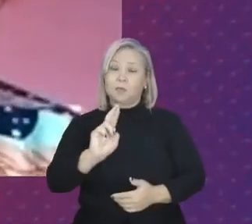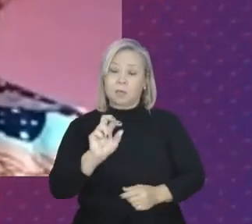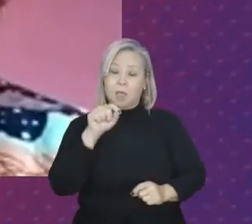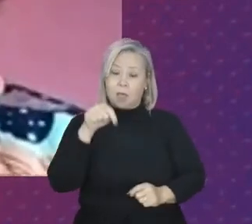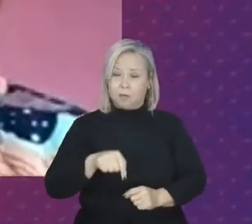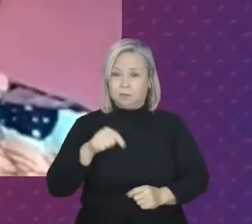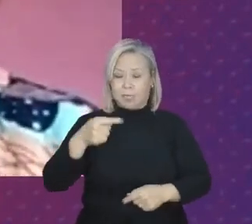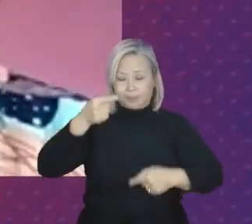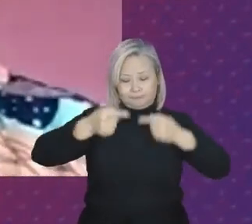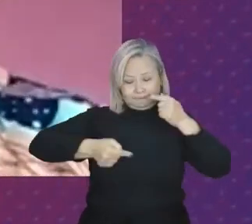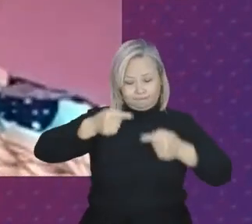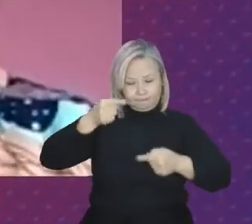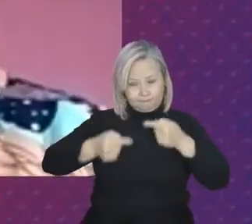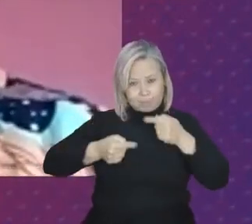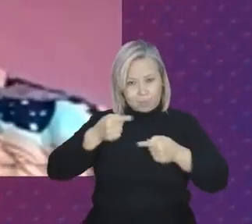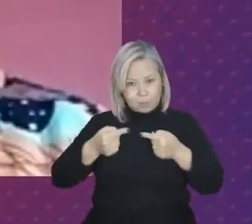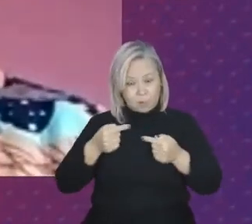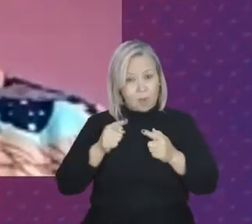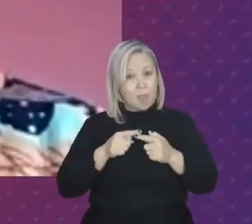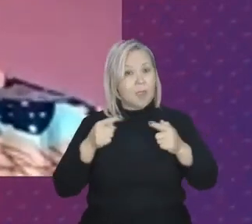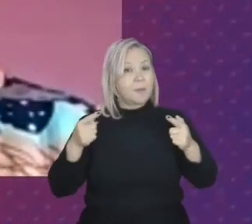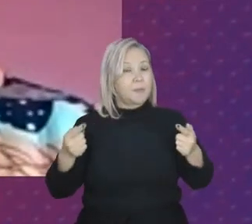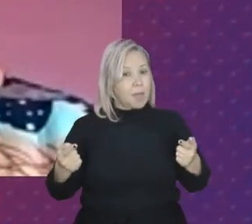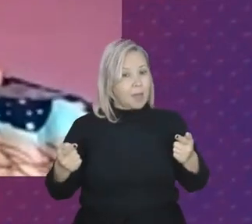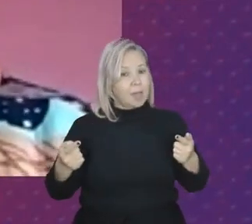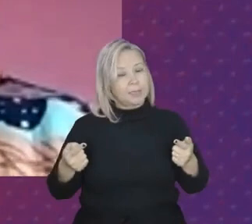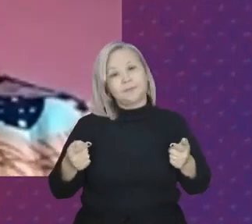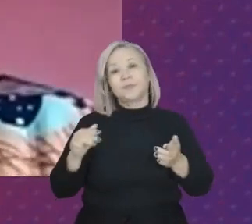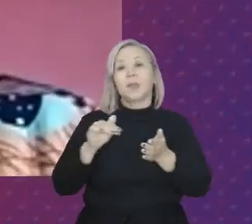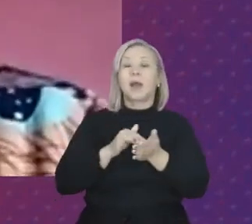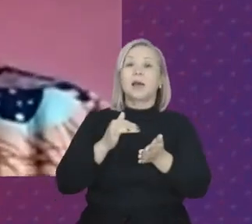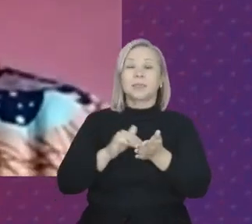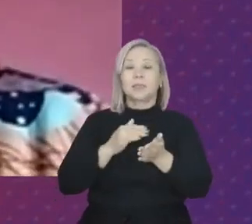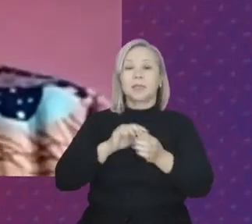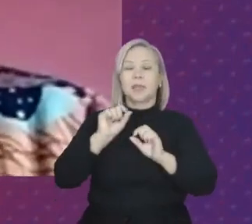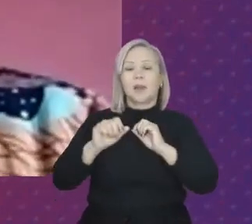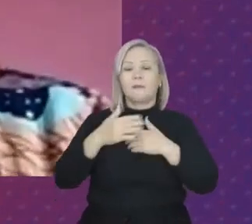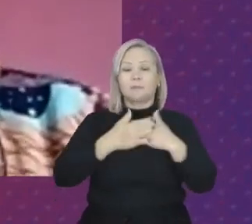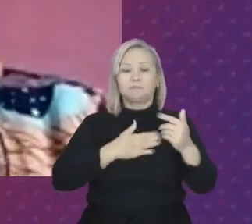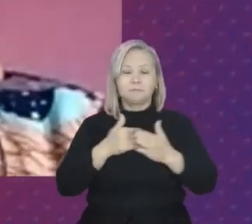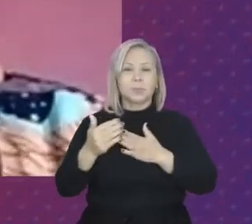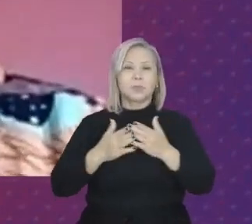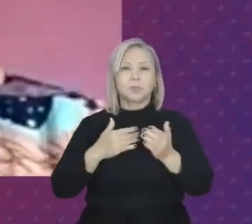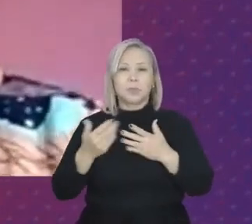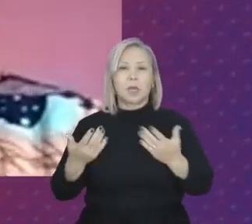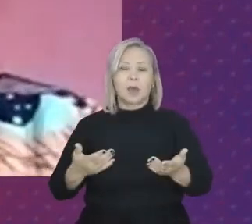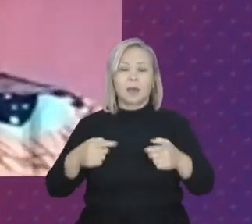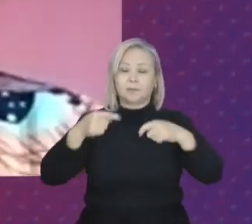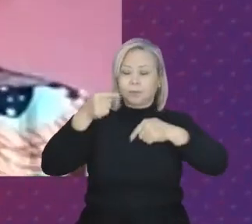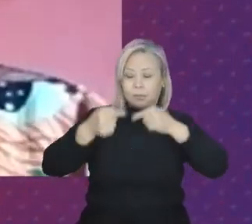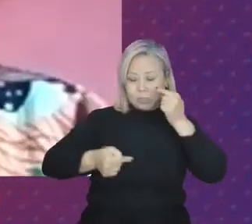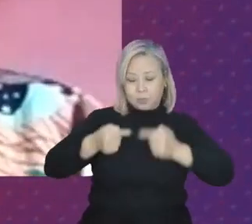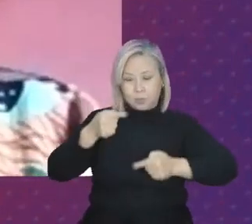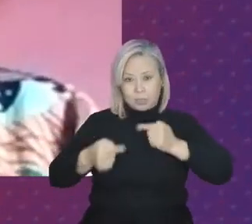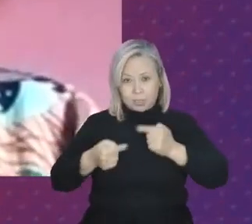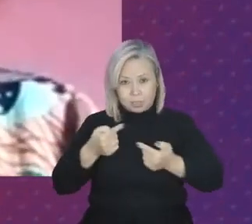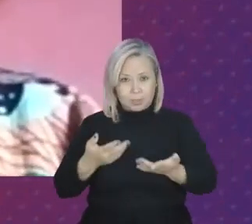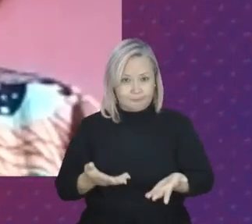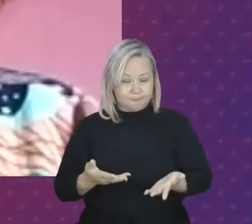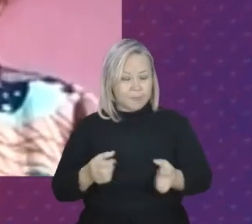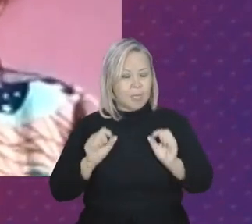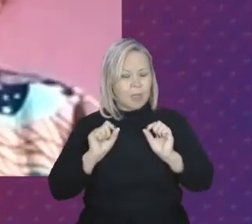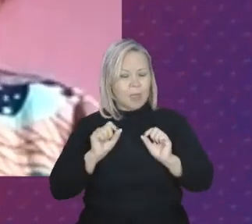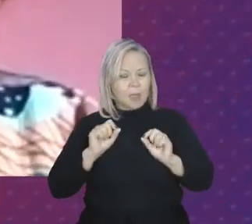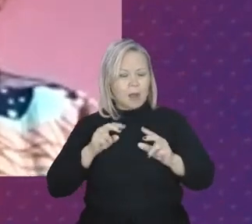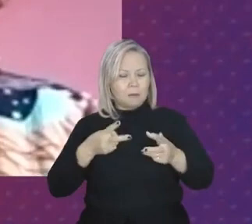dessas discussões, mas a secretaria vai operacionalizar essas políticas, então ela vai se